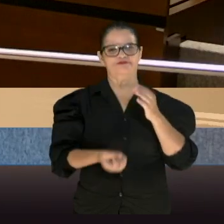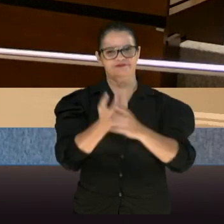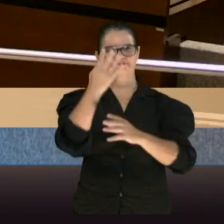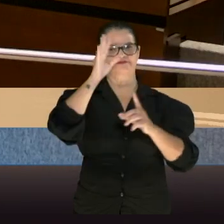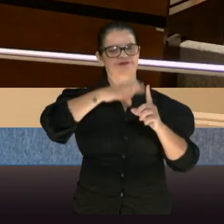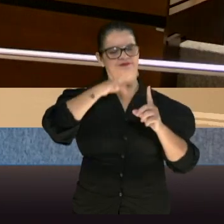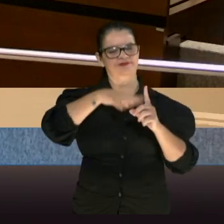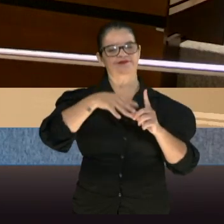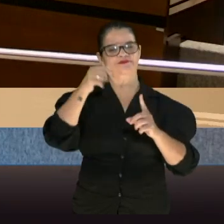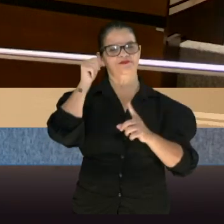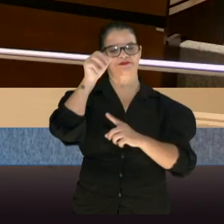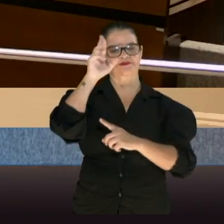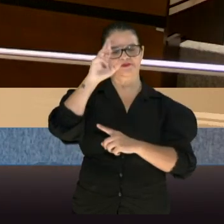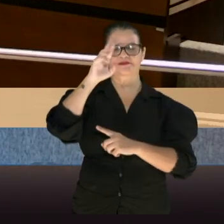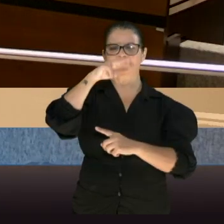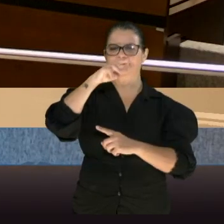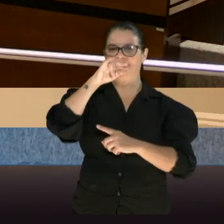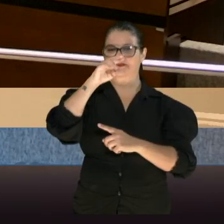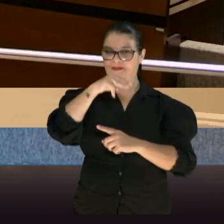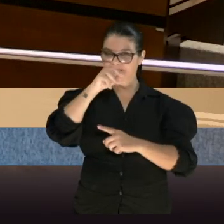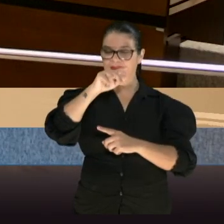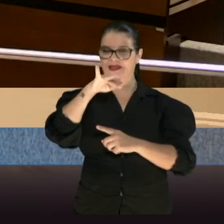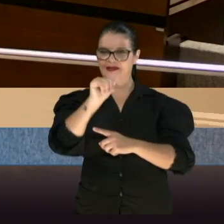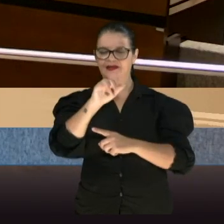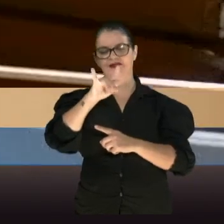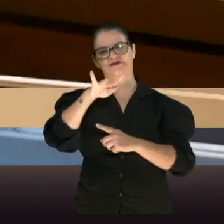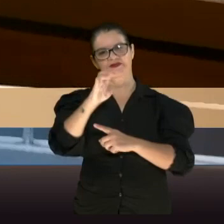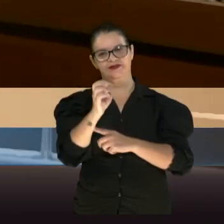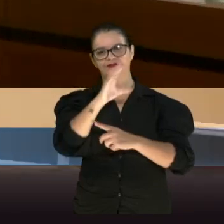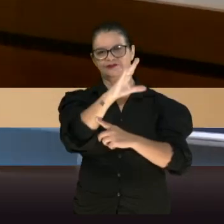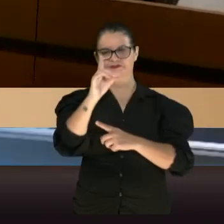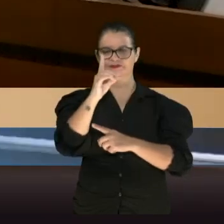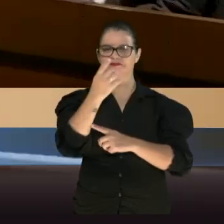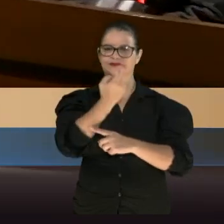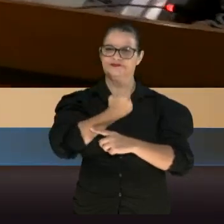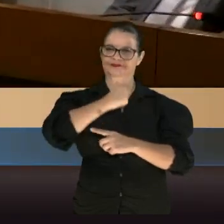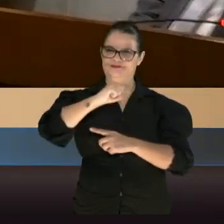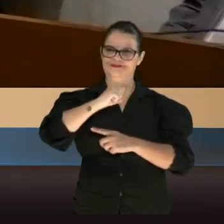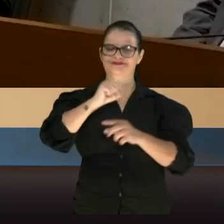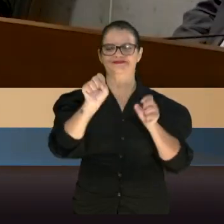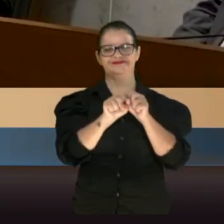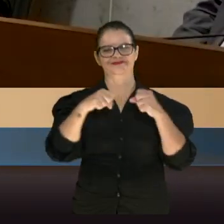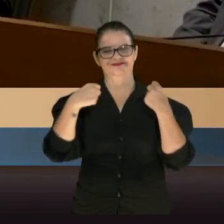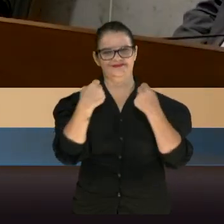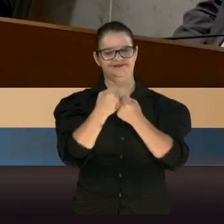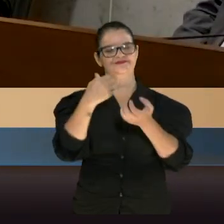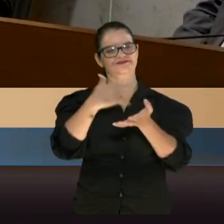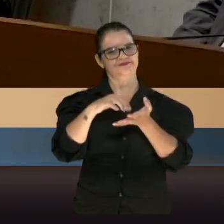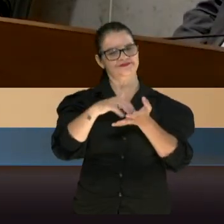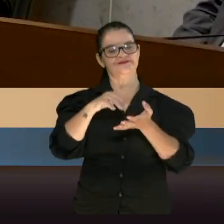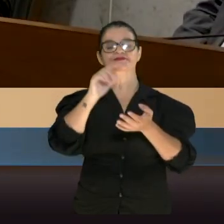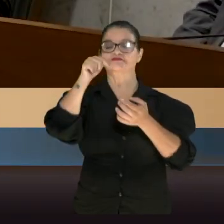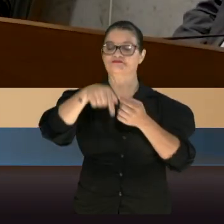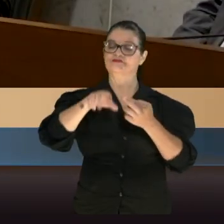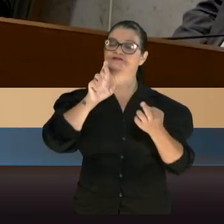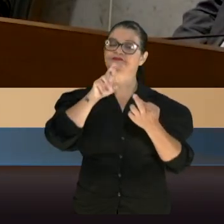Mariana Cavalcante, coordenadora da Secretaria de Defesa Social, nesse ato representando o governo de Pernambuco.